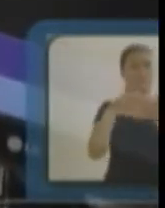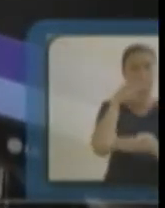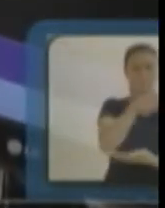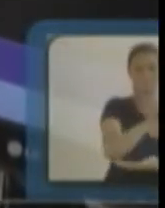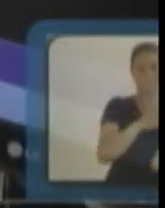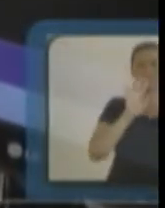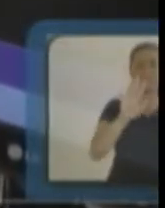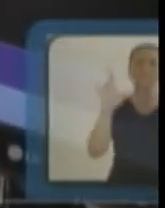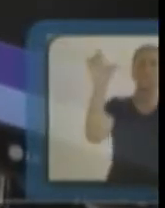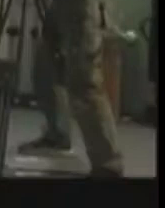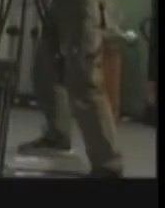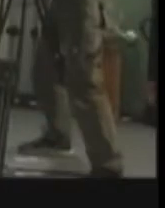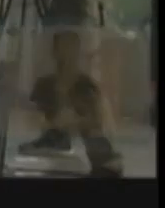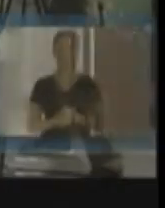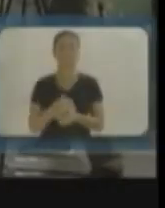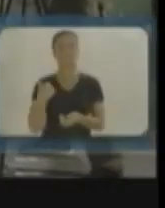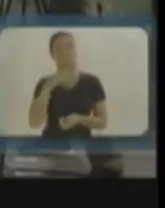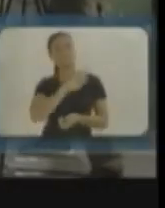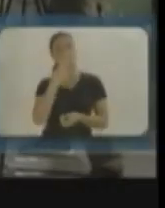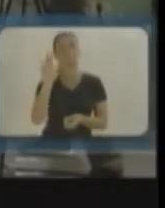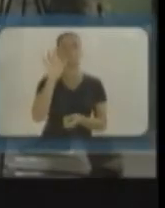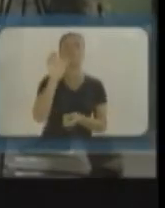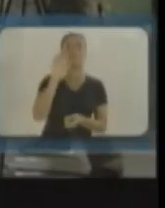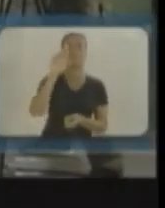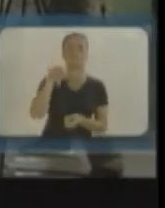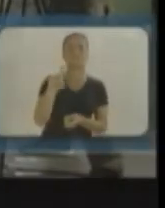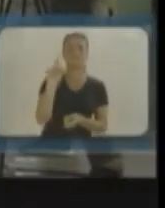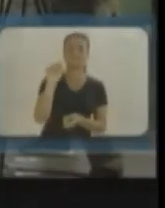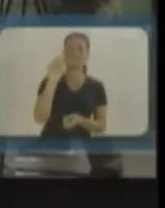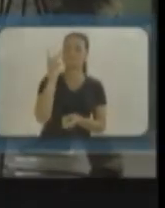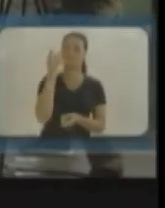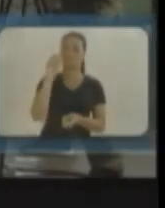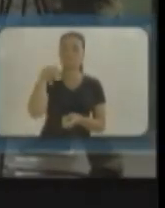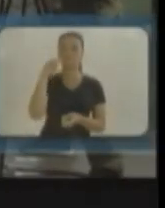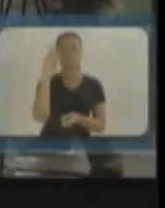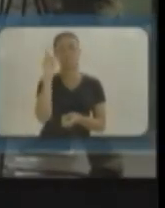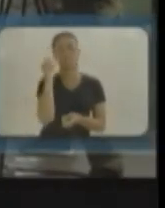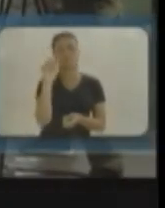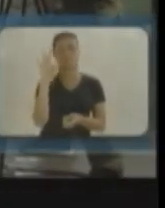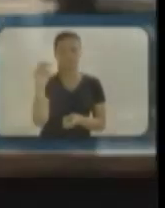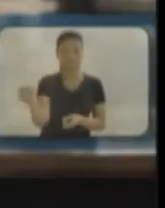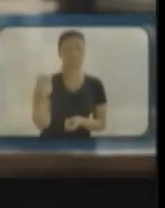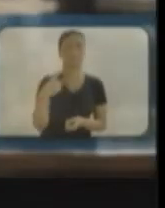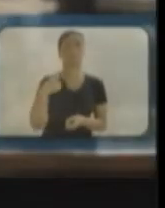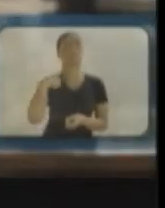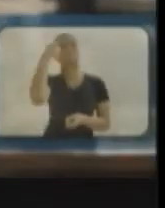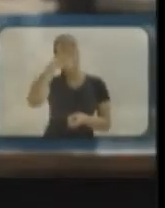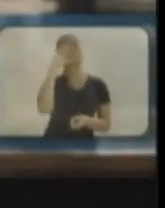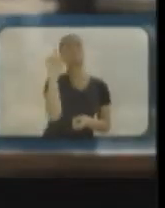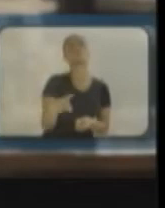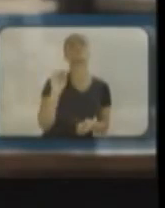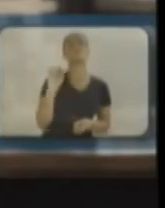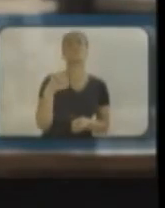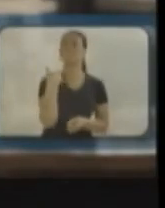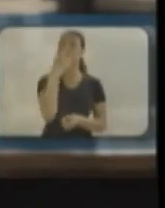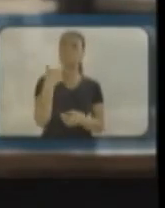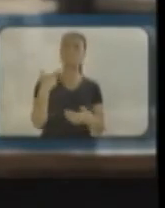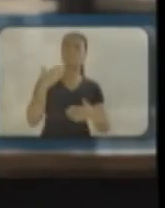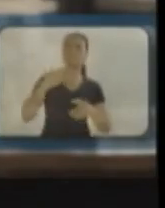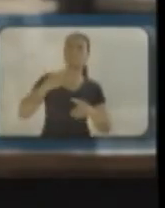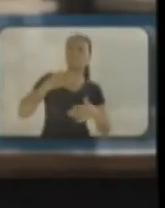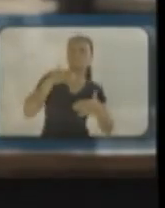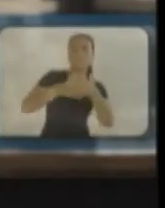Tecnologia assistiva meu nome é Fernanda Honorato a minha deficiência